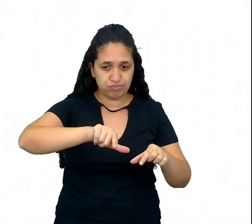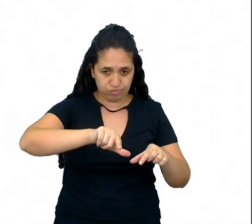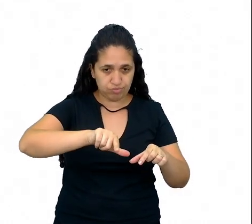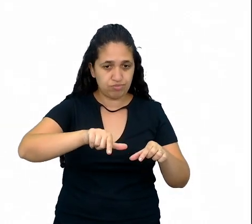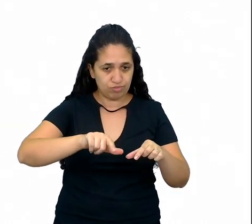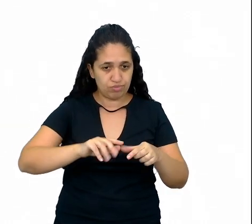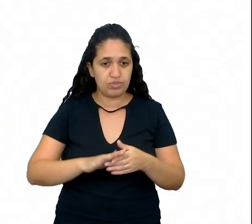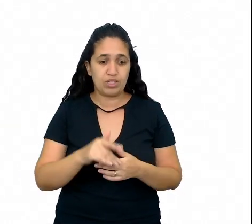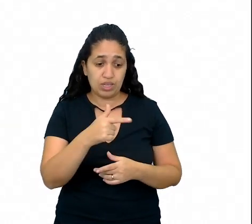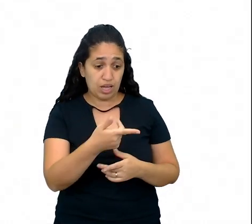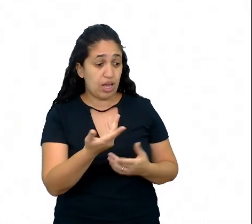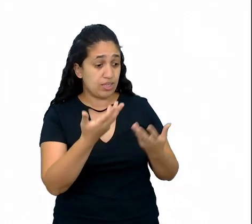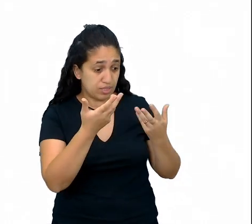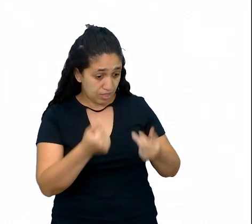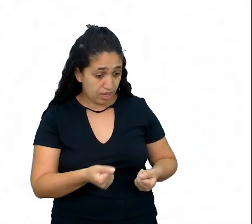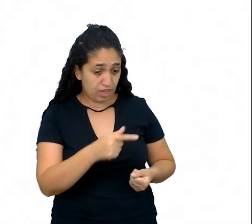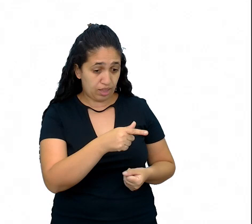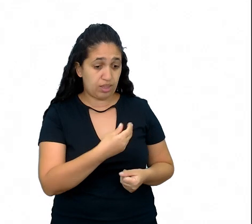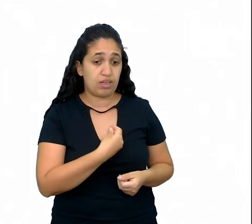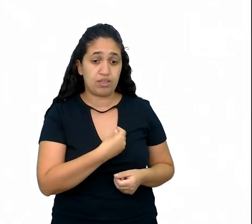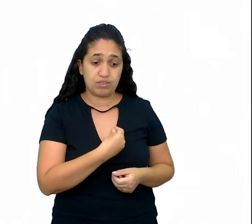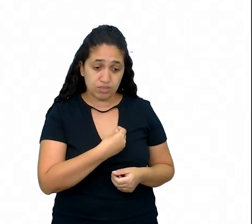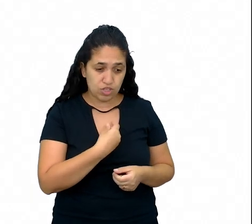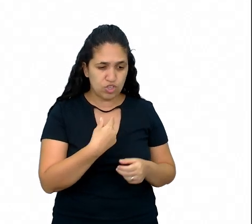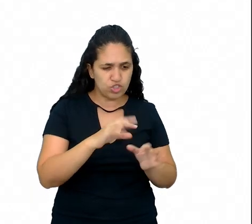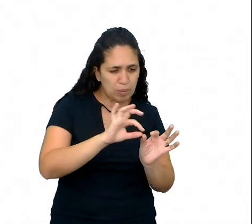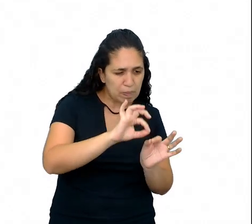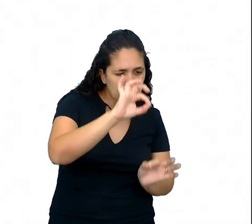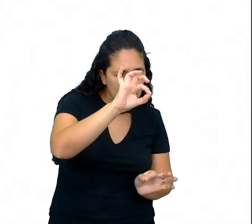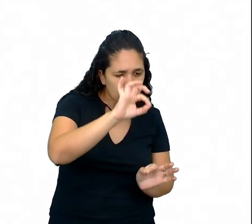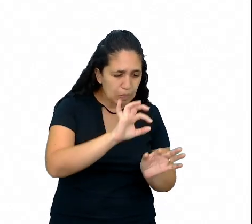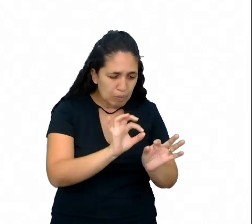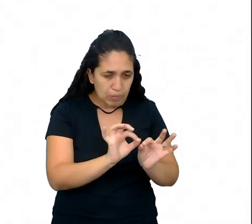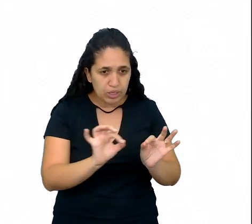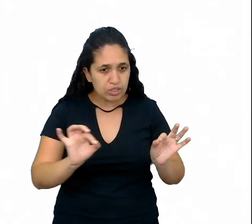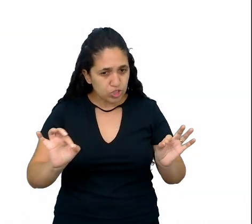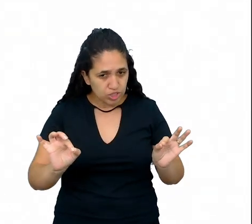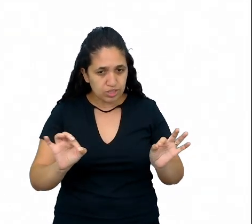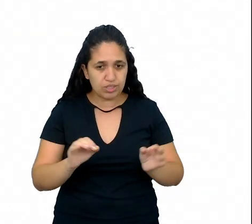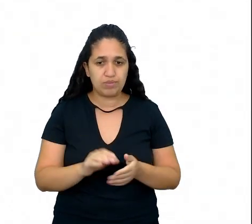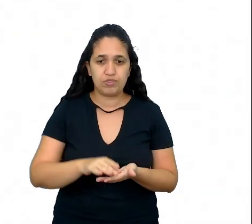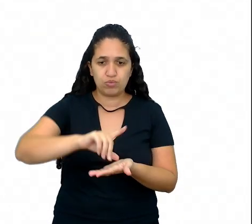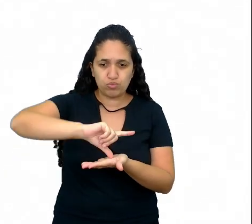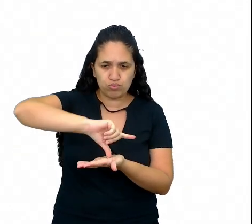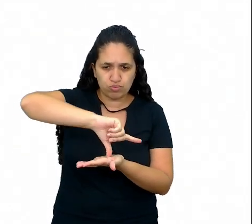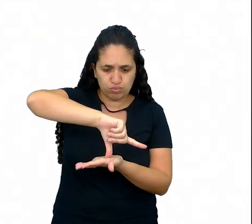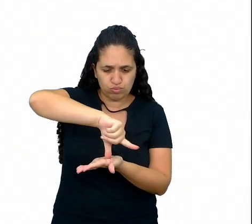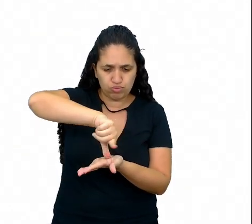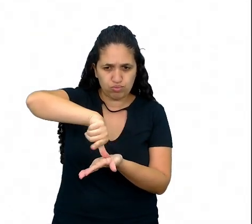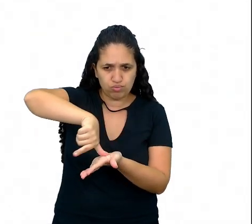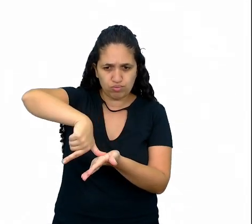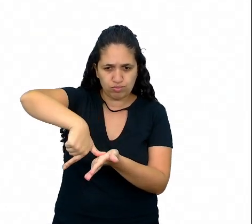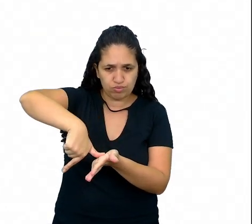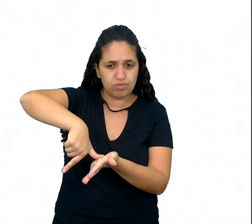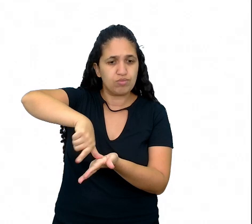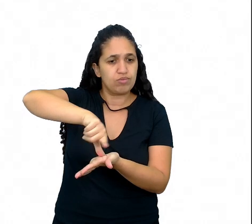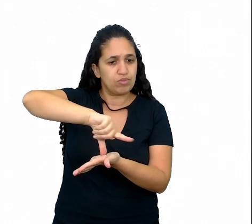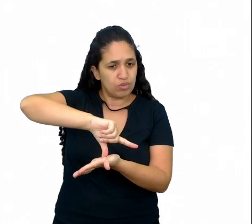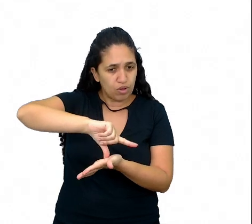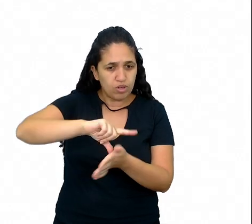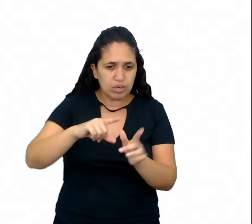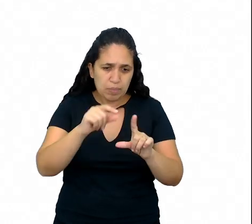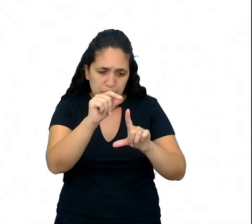do triângulo quanto à medida dos lados, utilizar transferidor para medir os ângulos internos